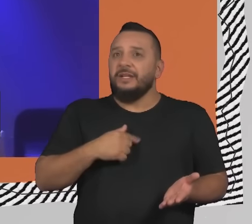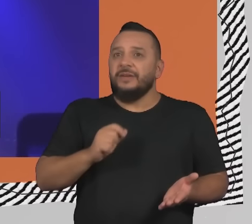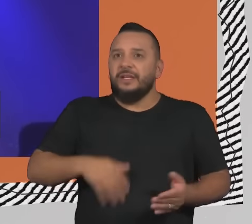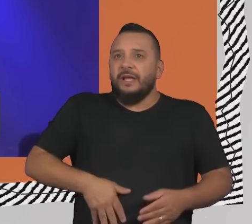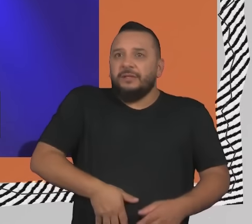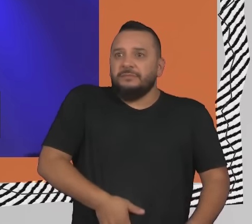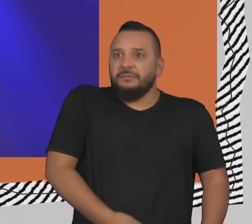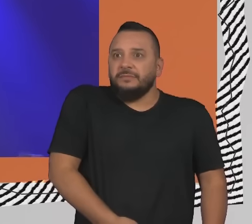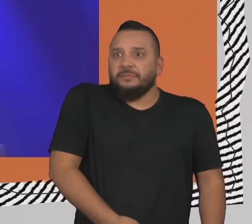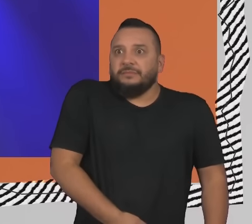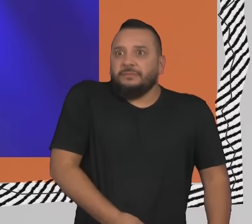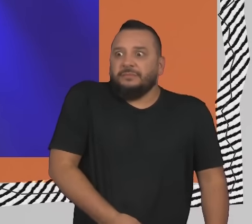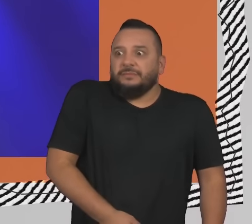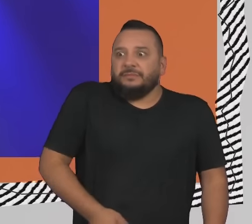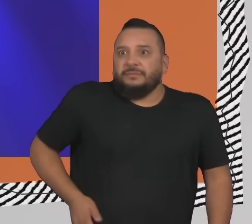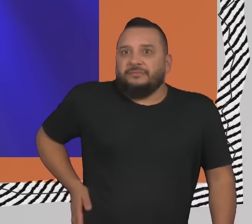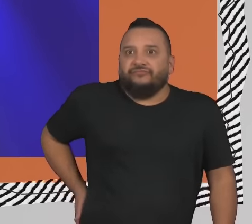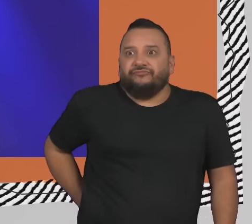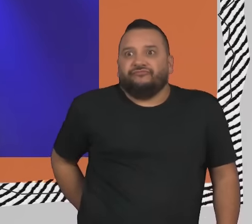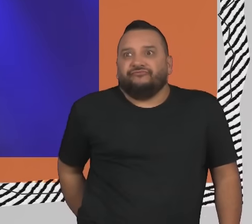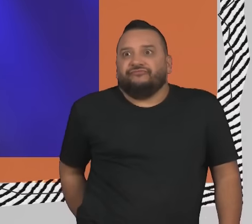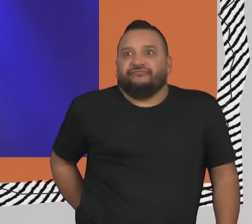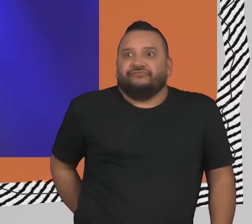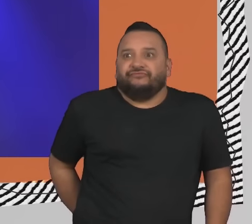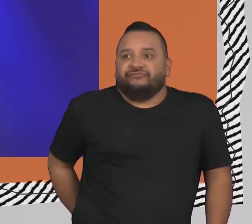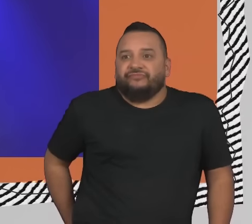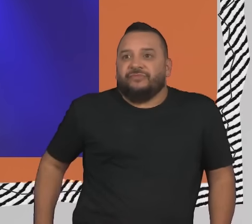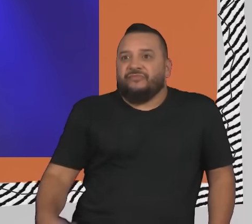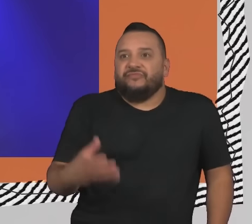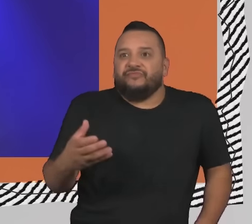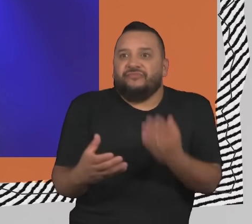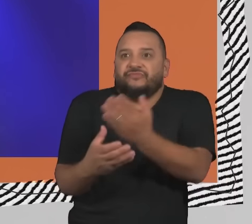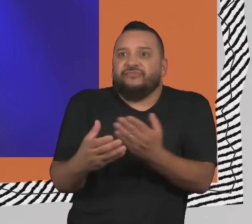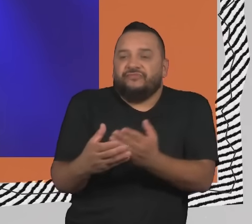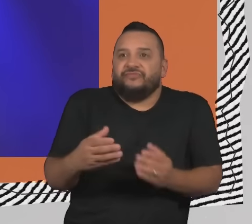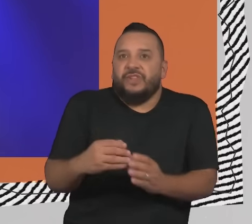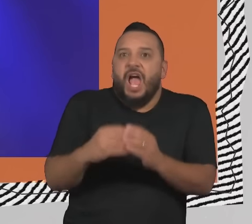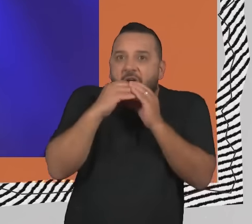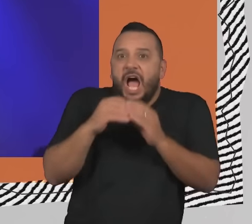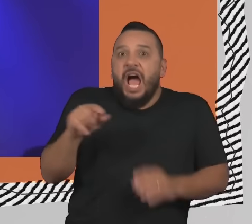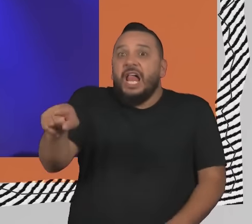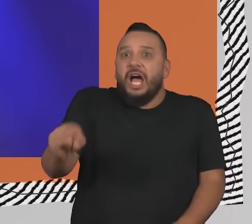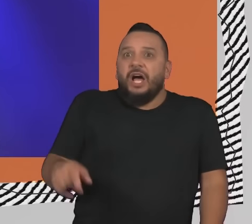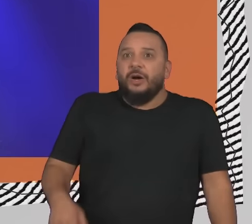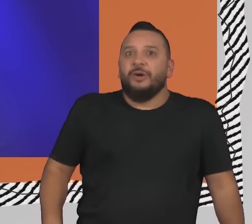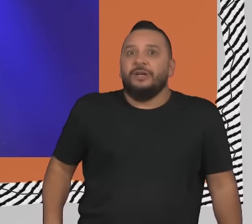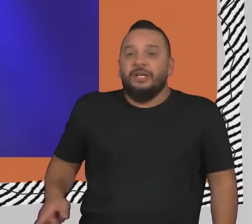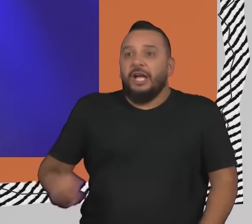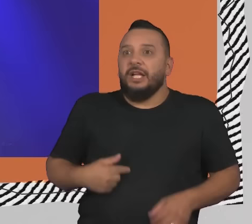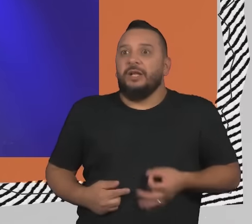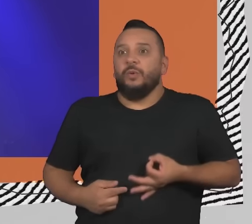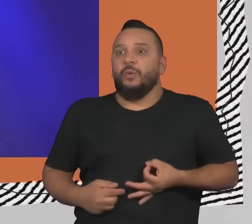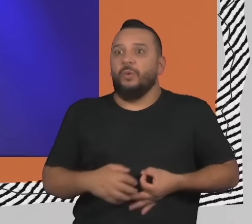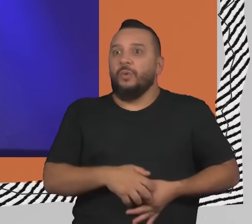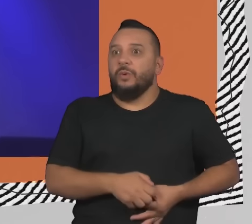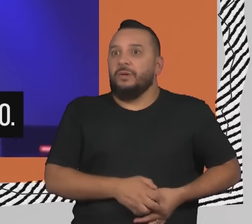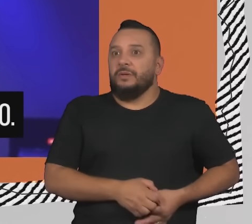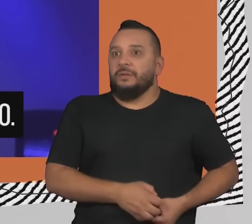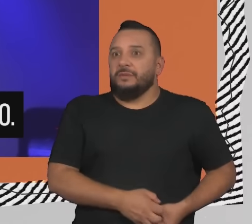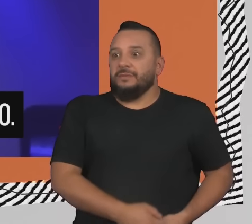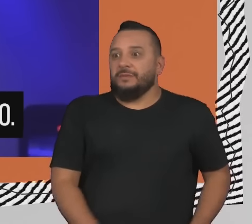da calça, aquela mão que segura o cachorro quente. Alá, ele tá coçando o cu com a